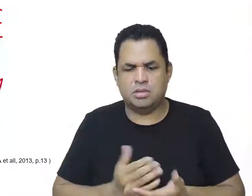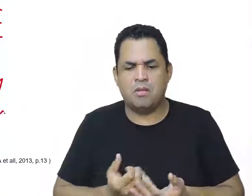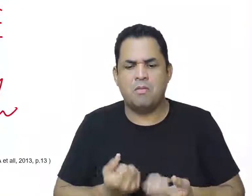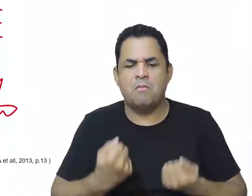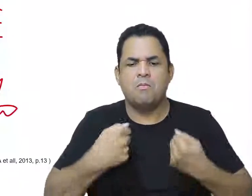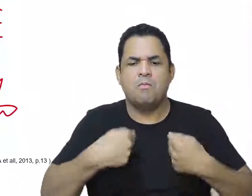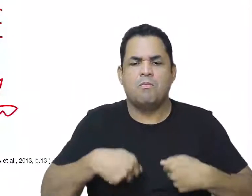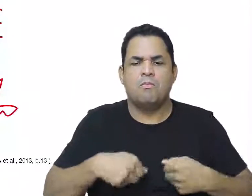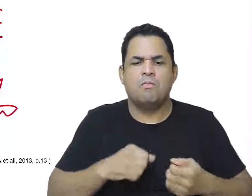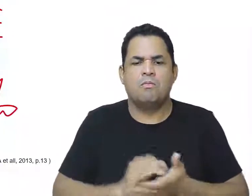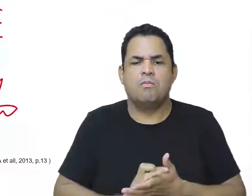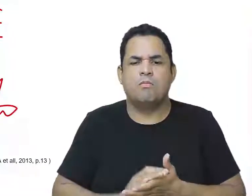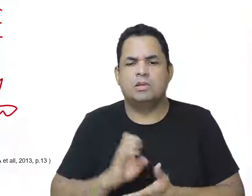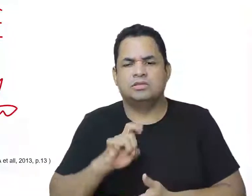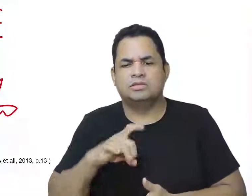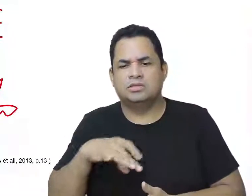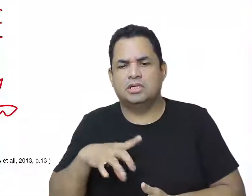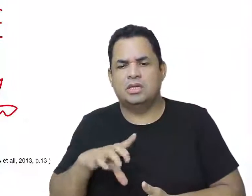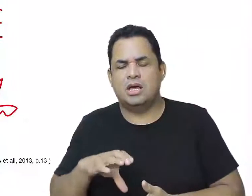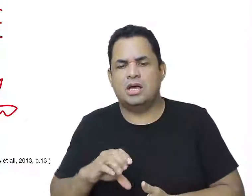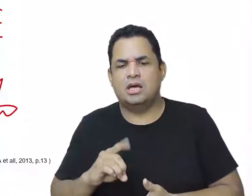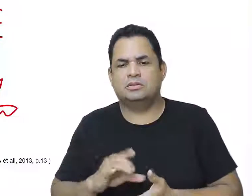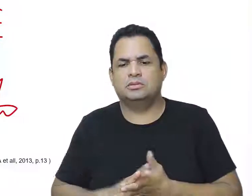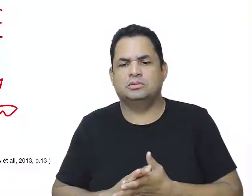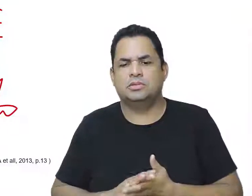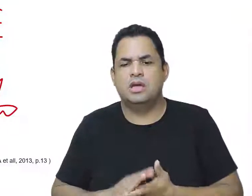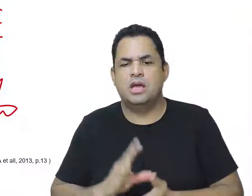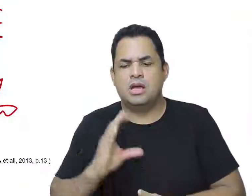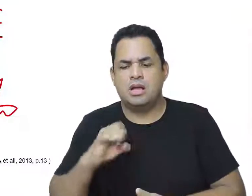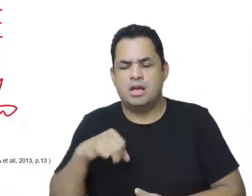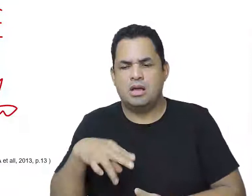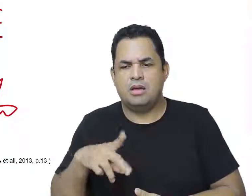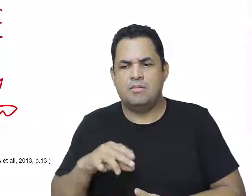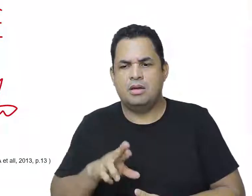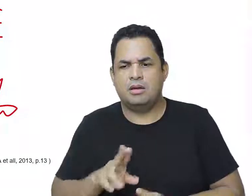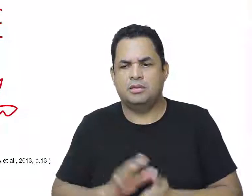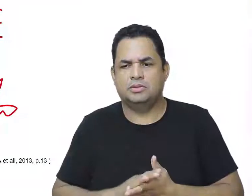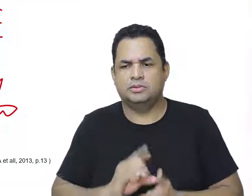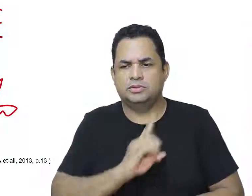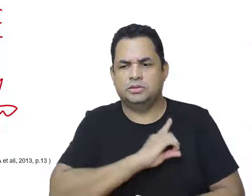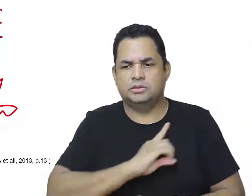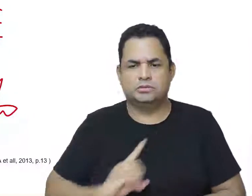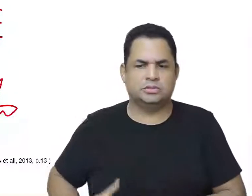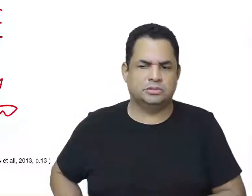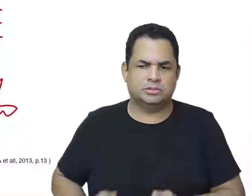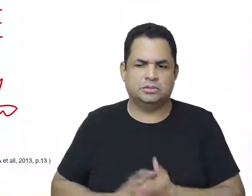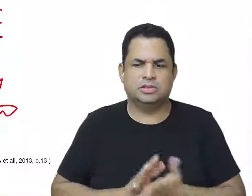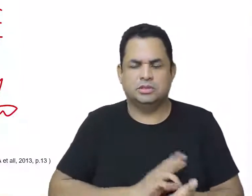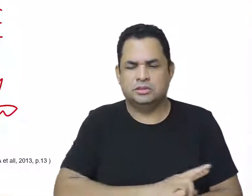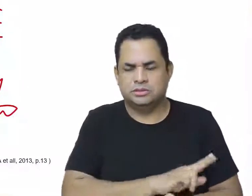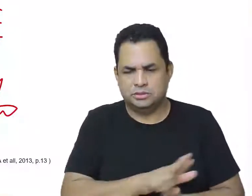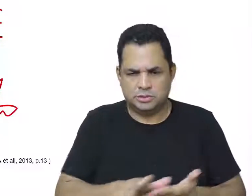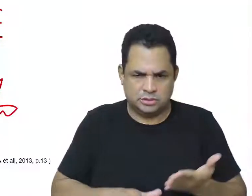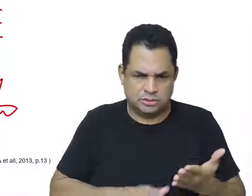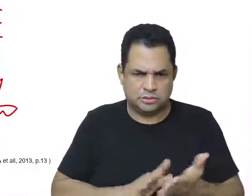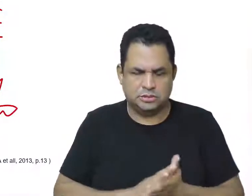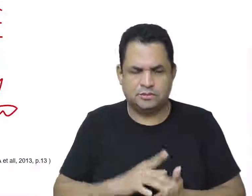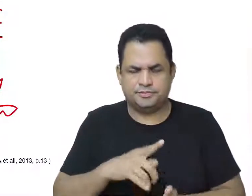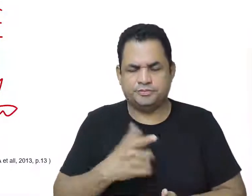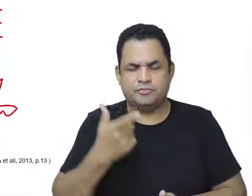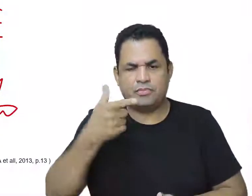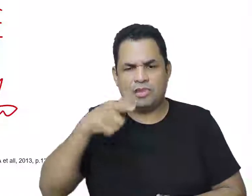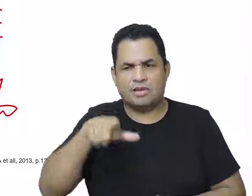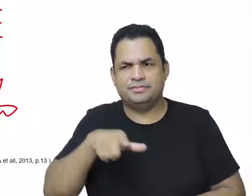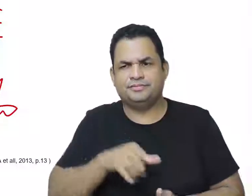o poder da Câmara de Deputados. Então, a gente tem variadas formas de